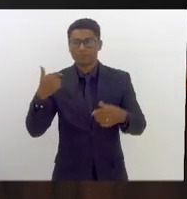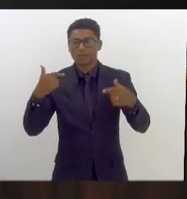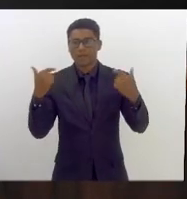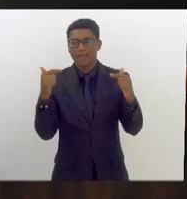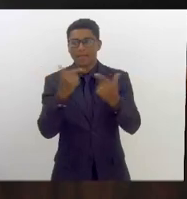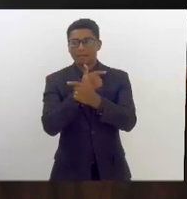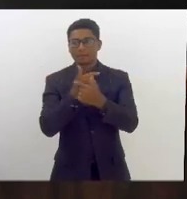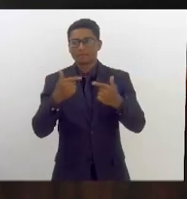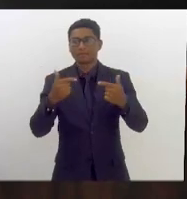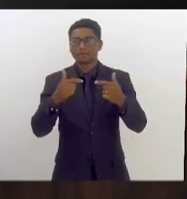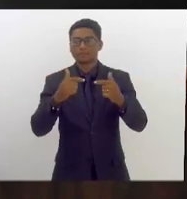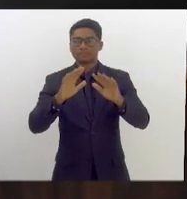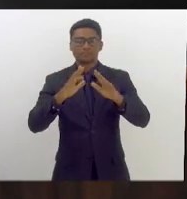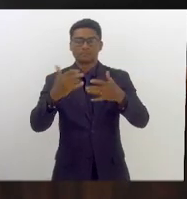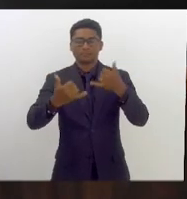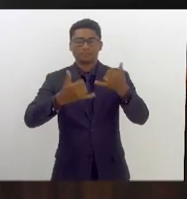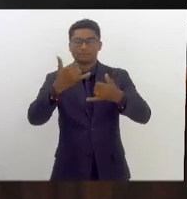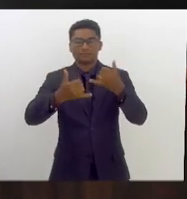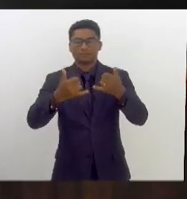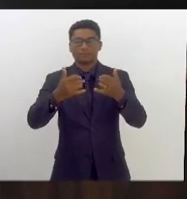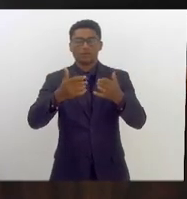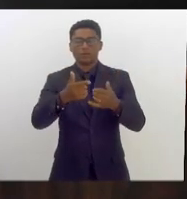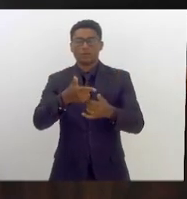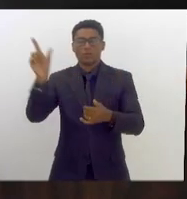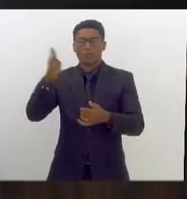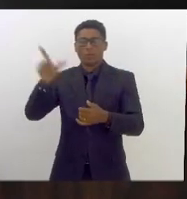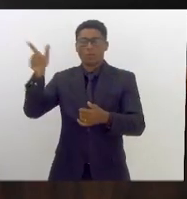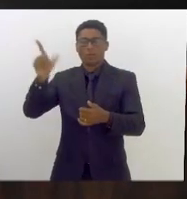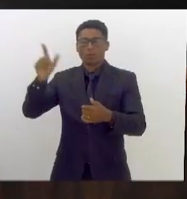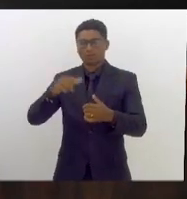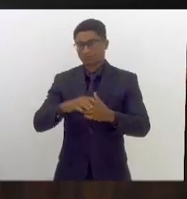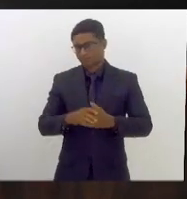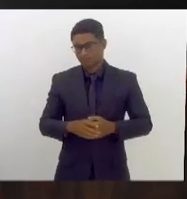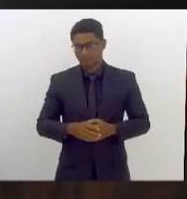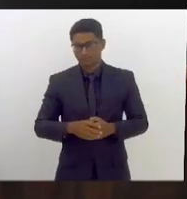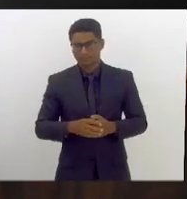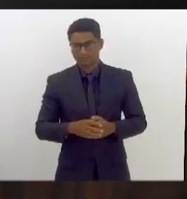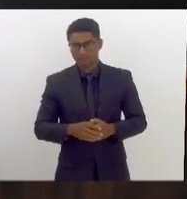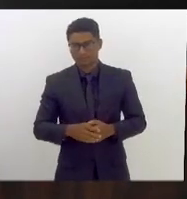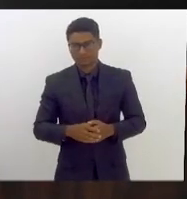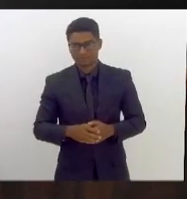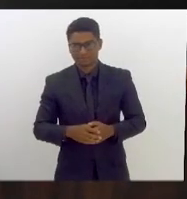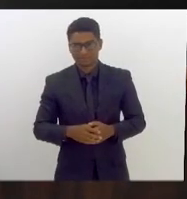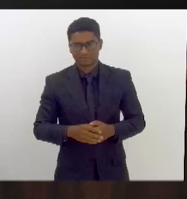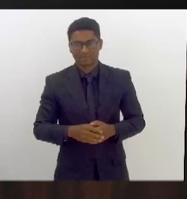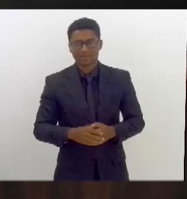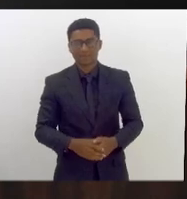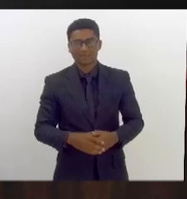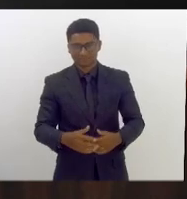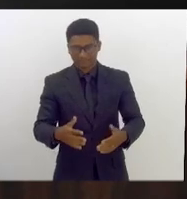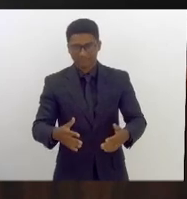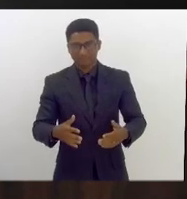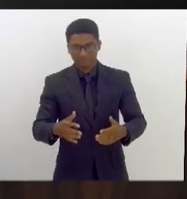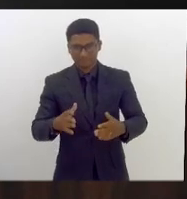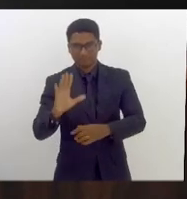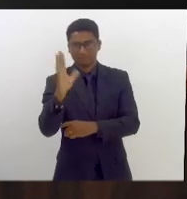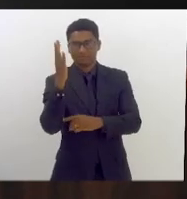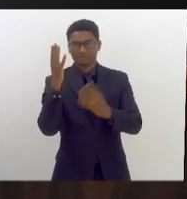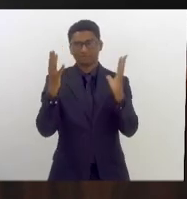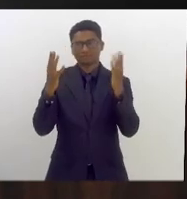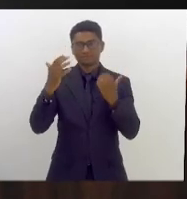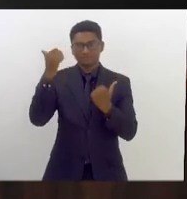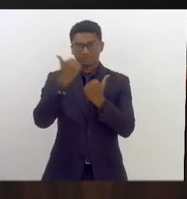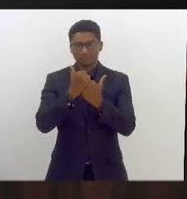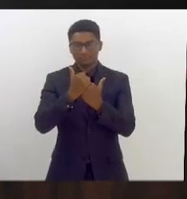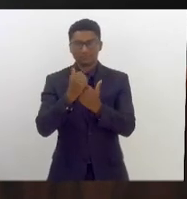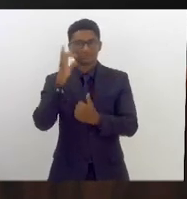Marquinho, mas brincadeiras à parte. Era outra coisa, outra coisa. Pela Comissão de Defesa do Meio Ambiente,